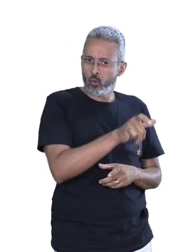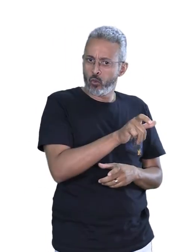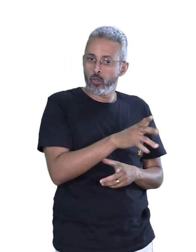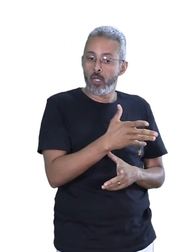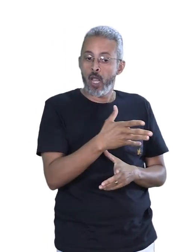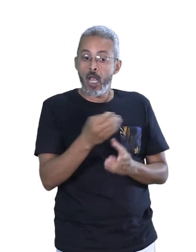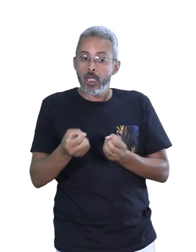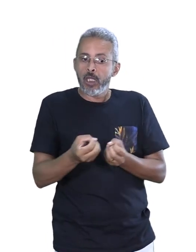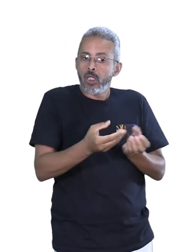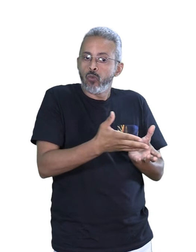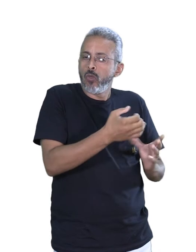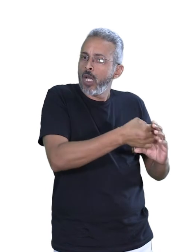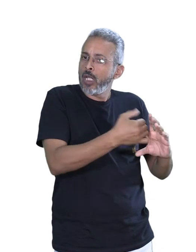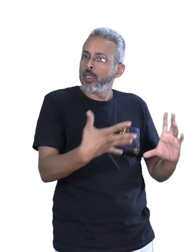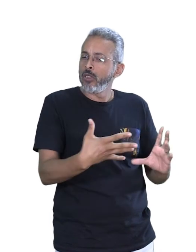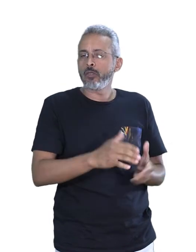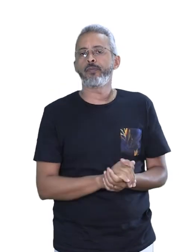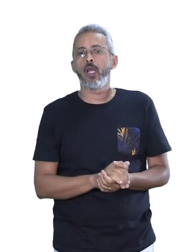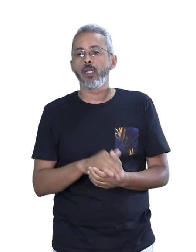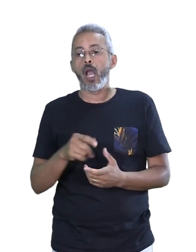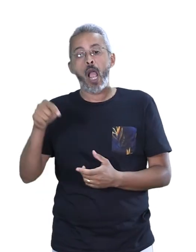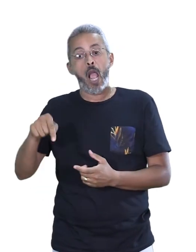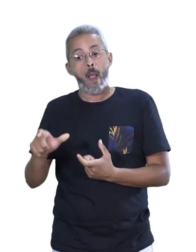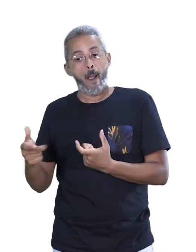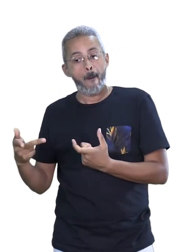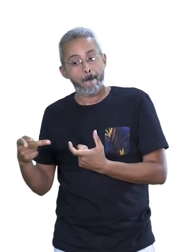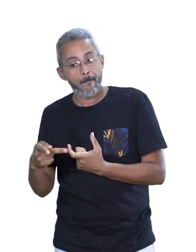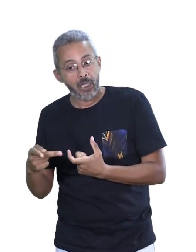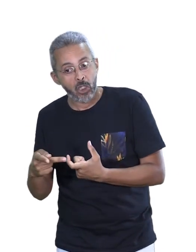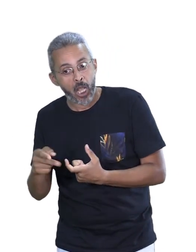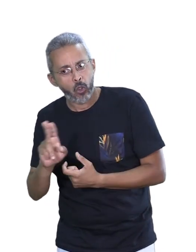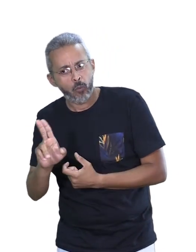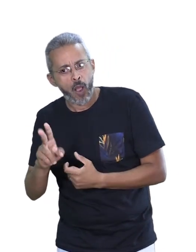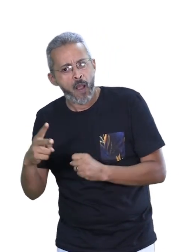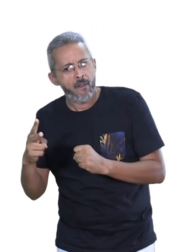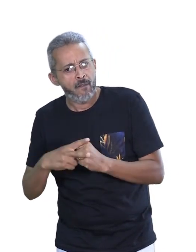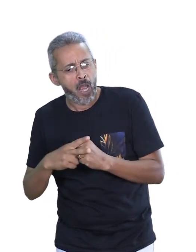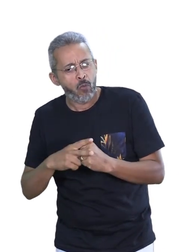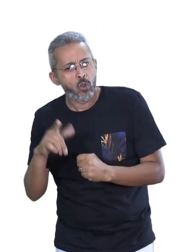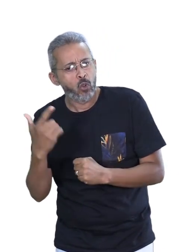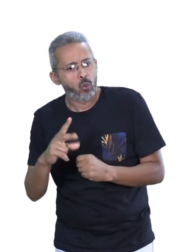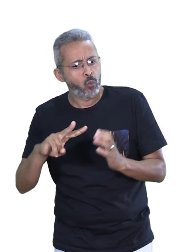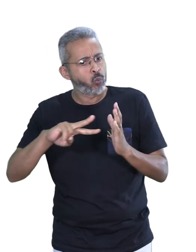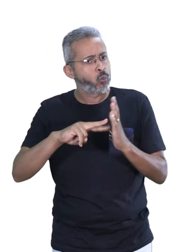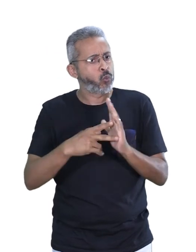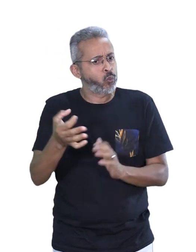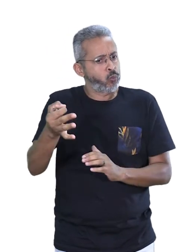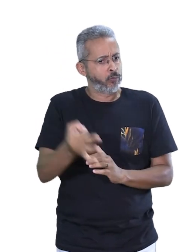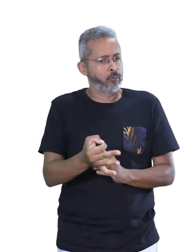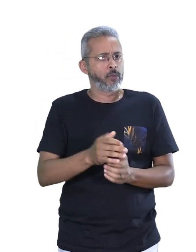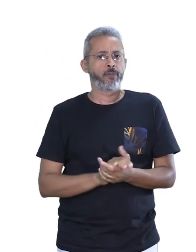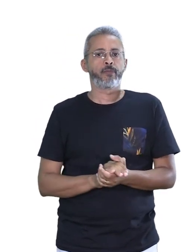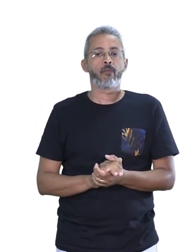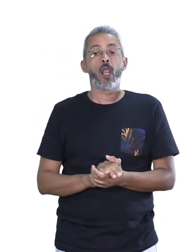respectivo sujeito, dando-lhe uma característica. Se no predicado nominal o verbo não possui uma